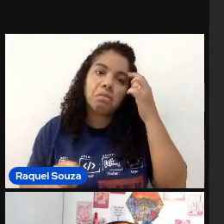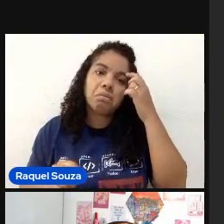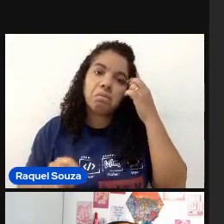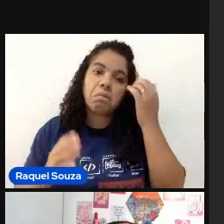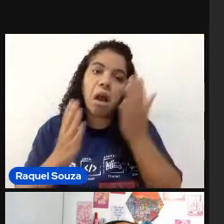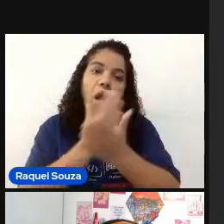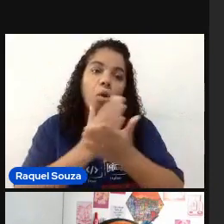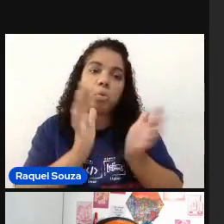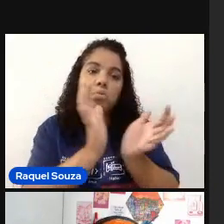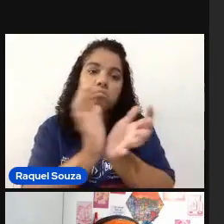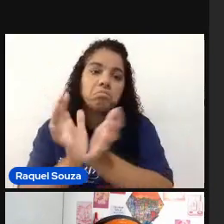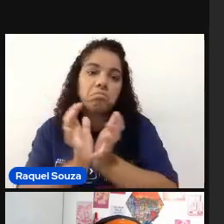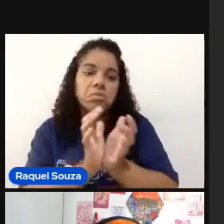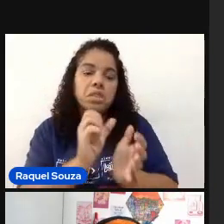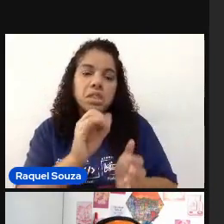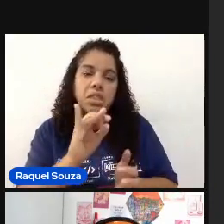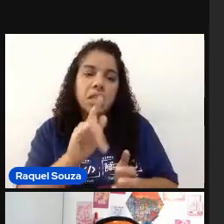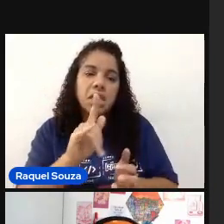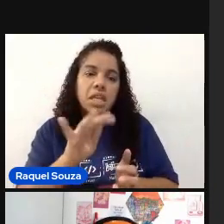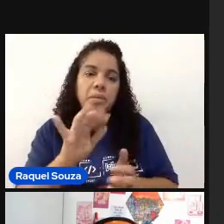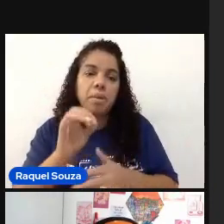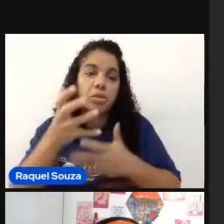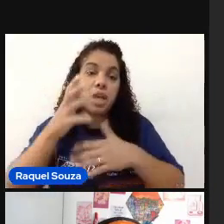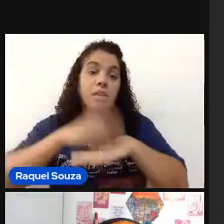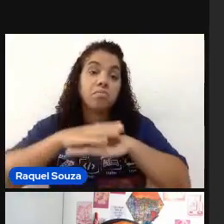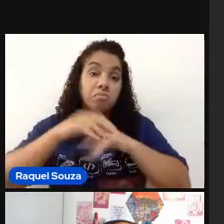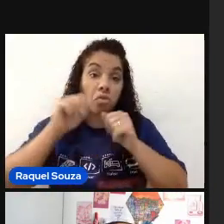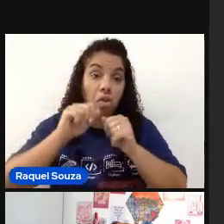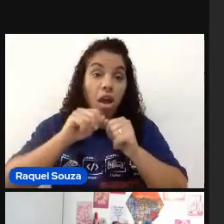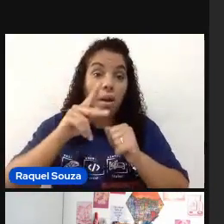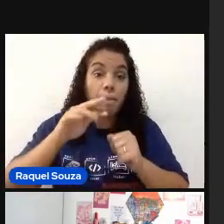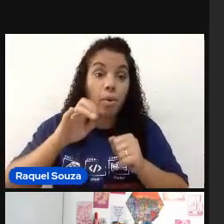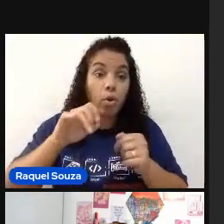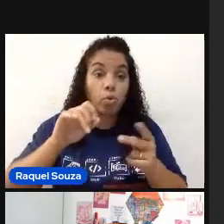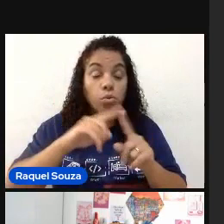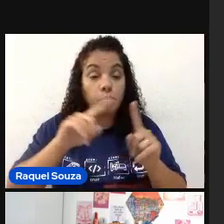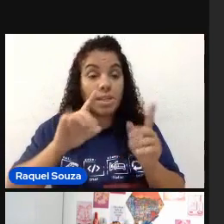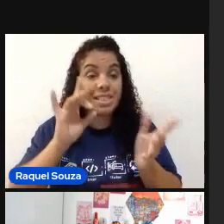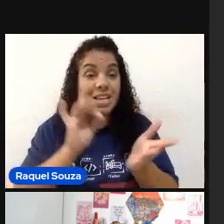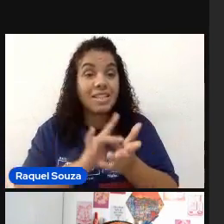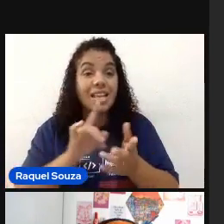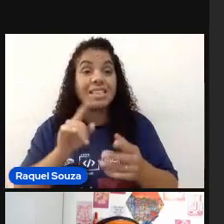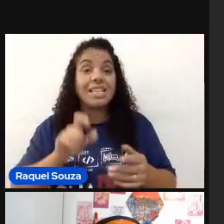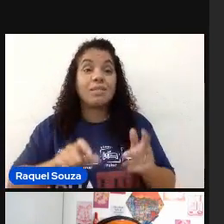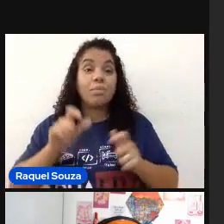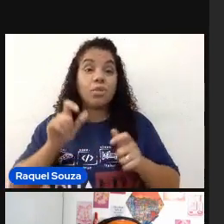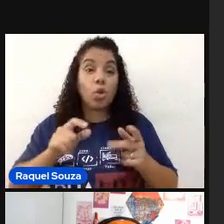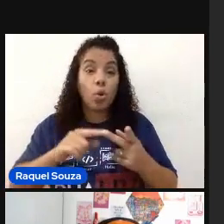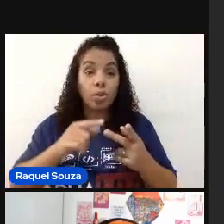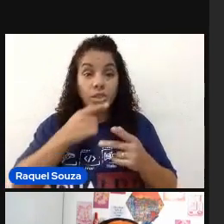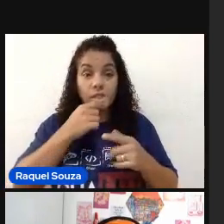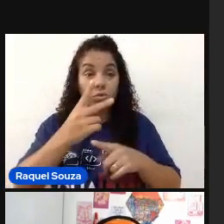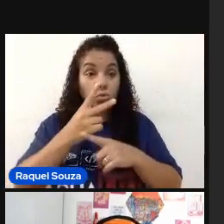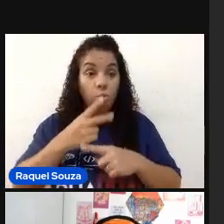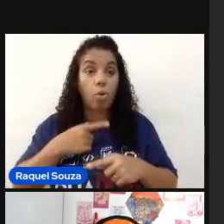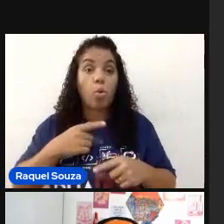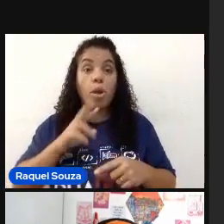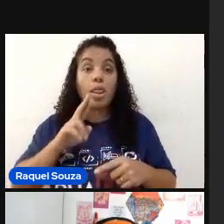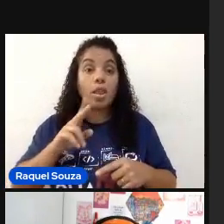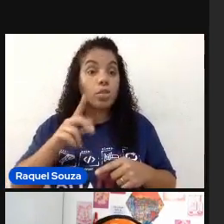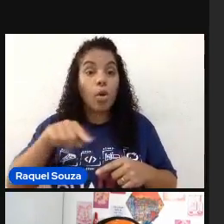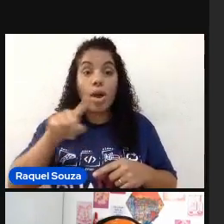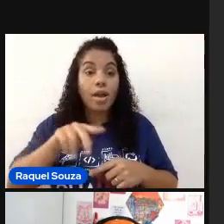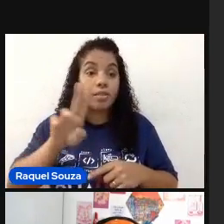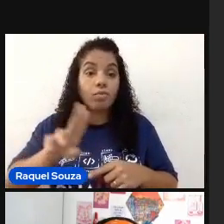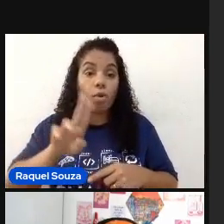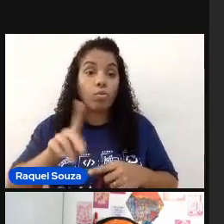que acaba querendo com que a gente desenvolva um produto. Sendo que, na verdade, essas pessoas que nos procuram não serão elas que usarão o